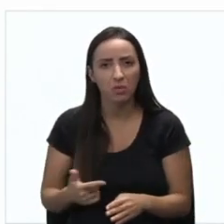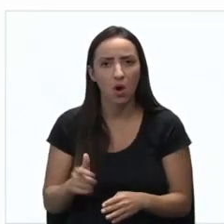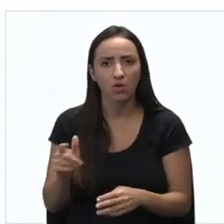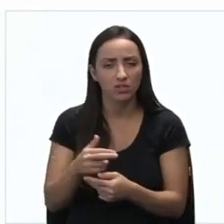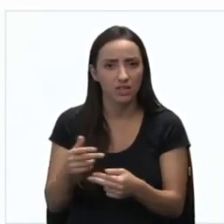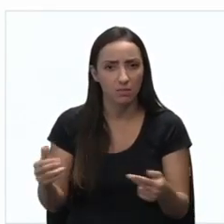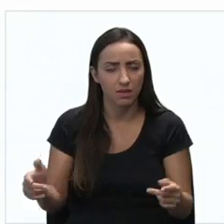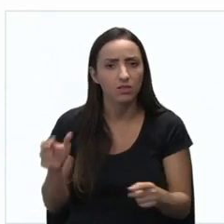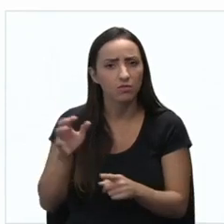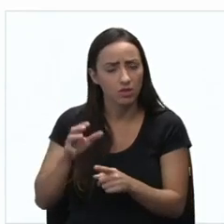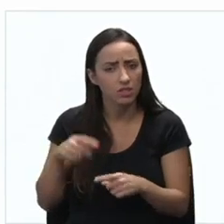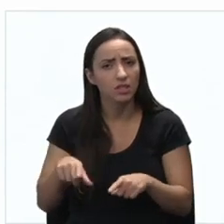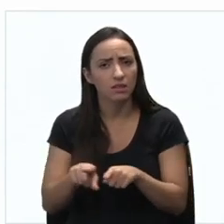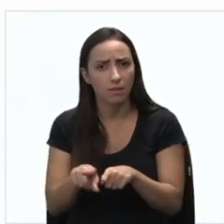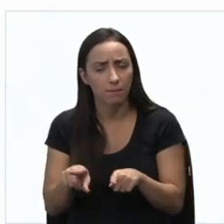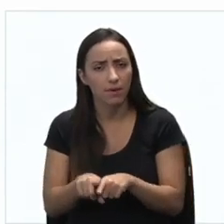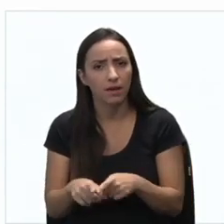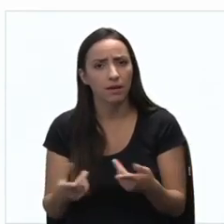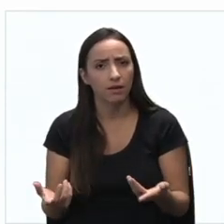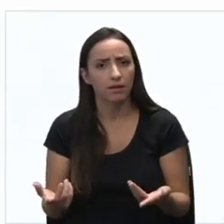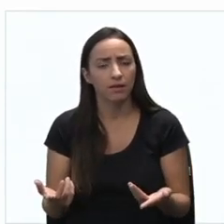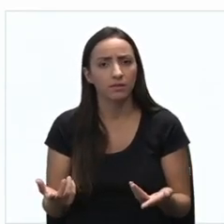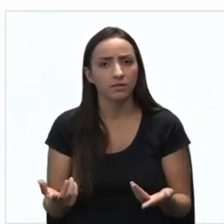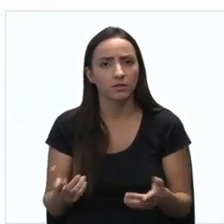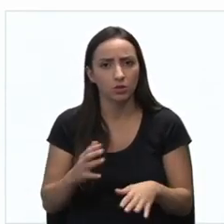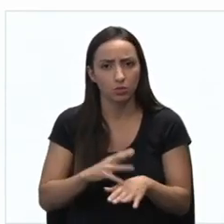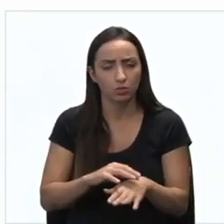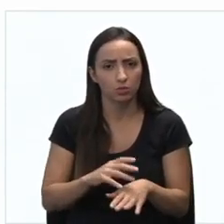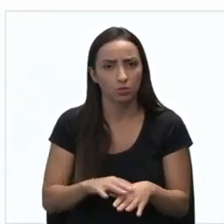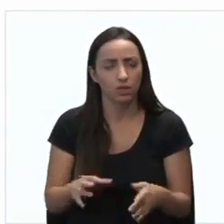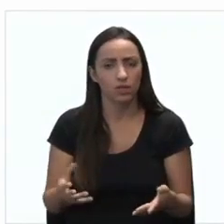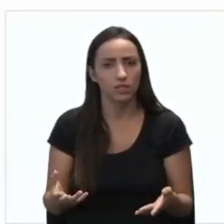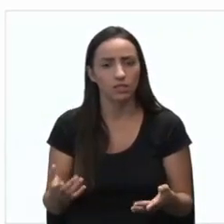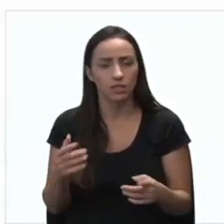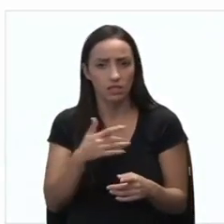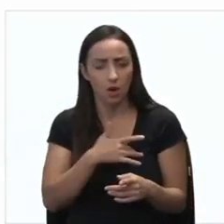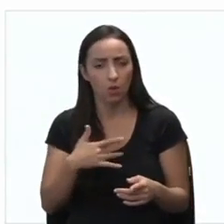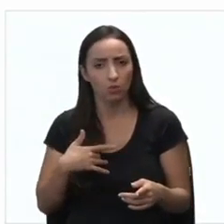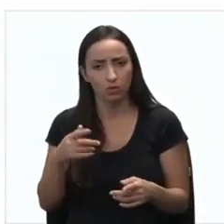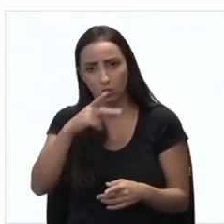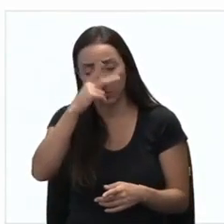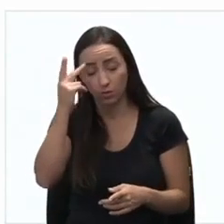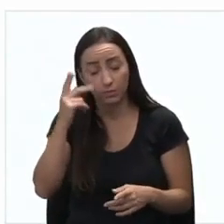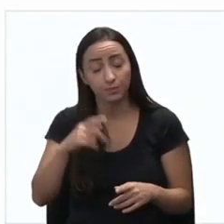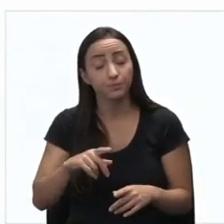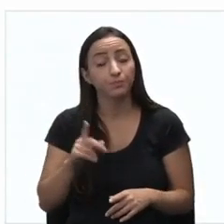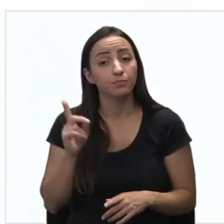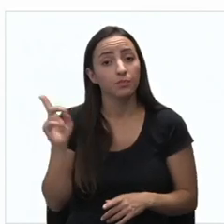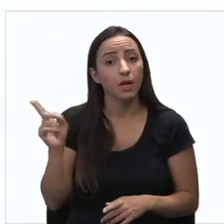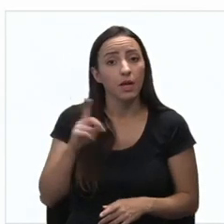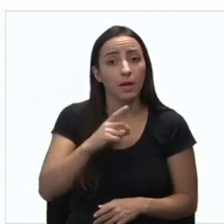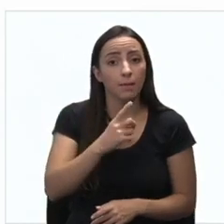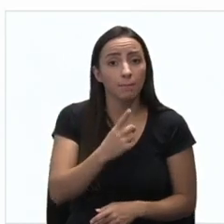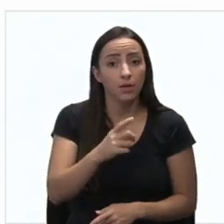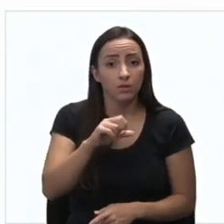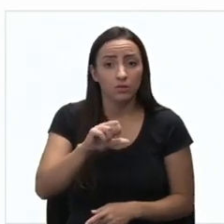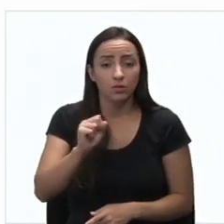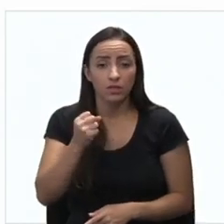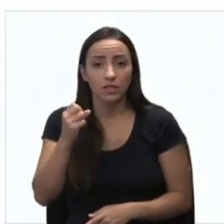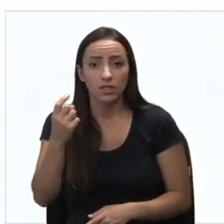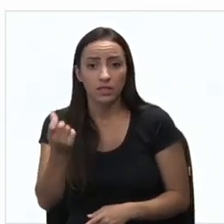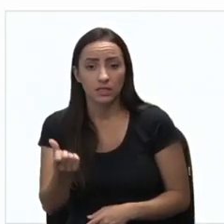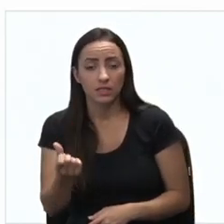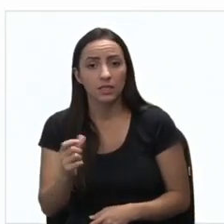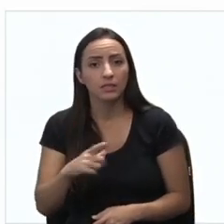que influenciavam a questão da doença e saúde no indivíduo. Lá em 1986 ocorre